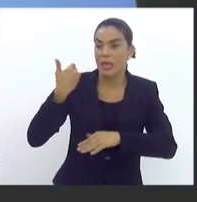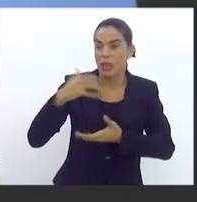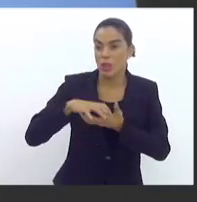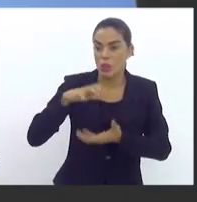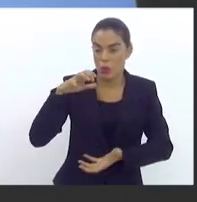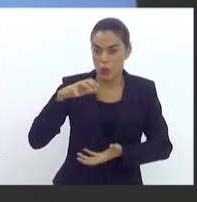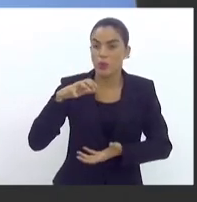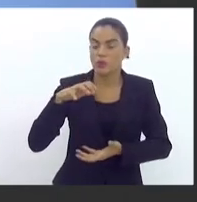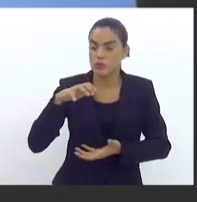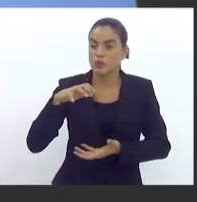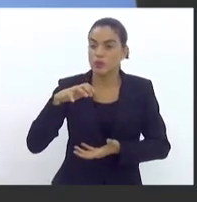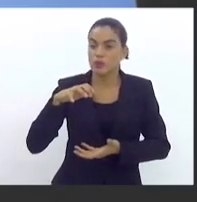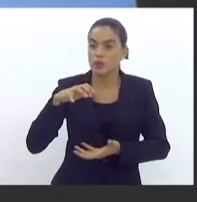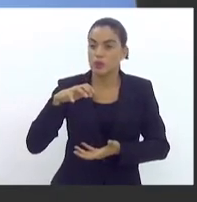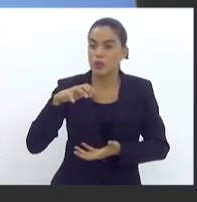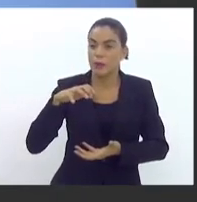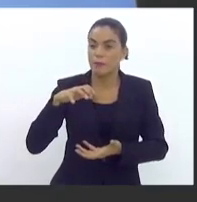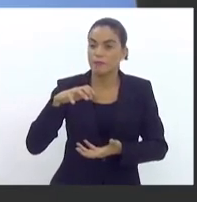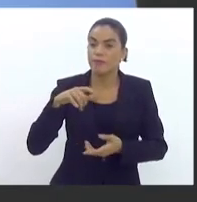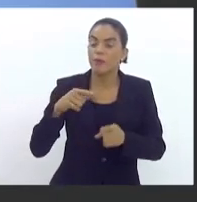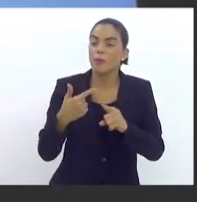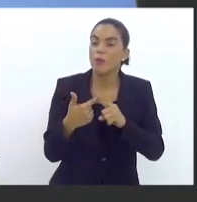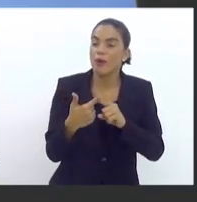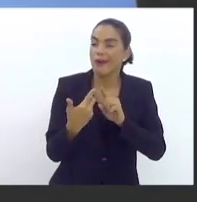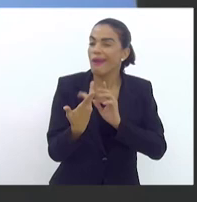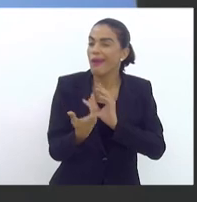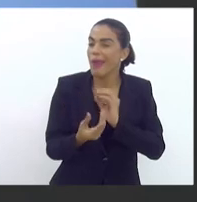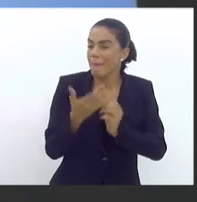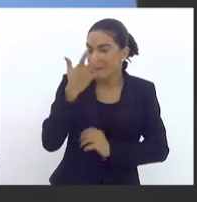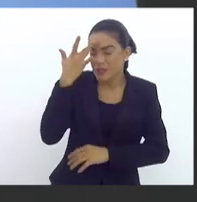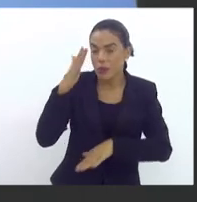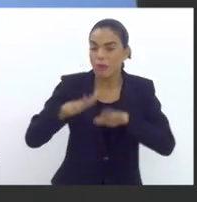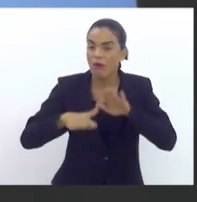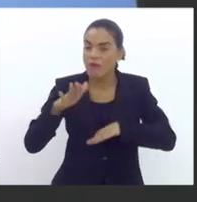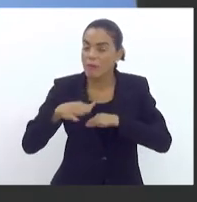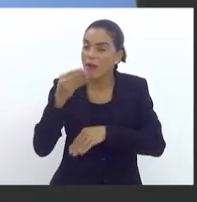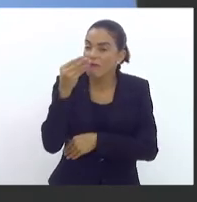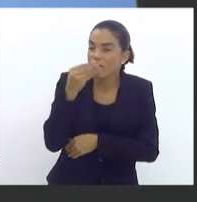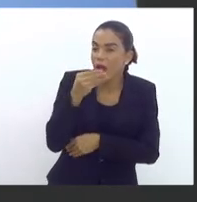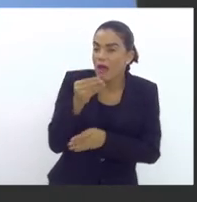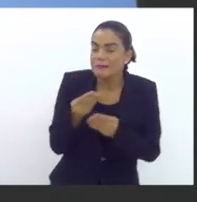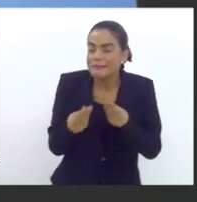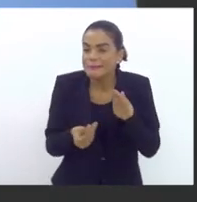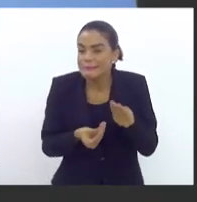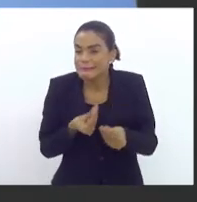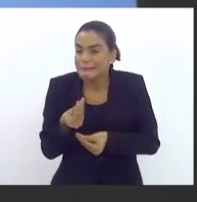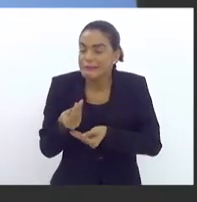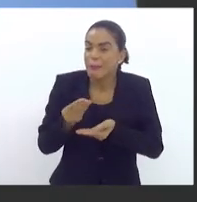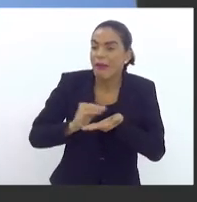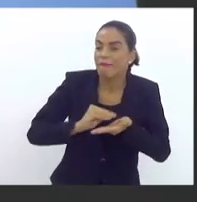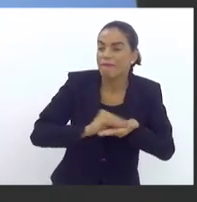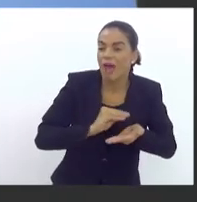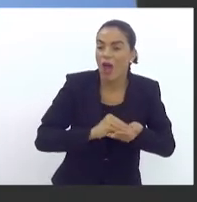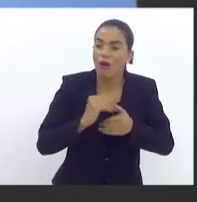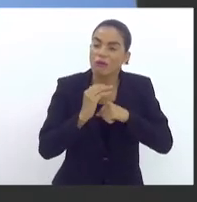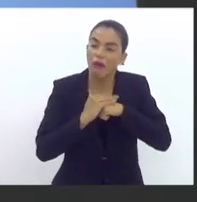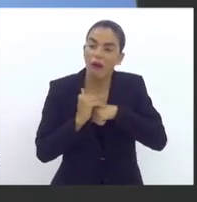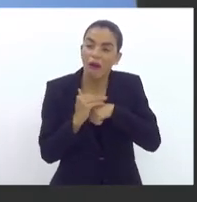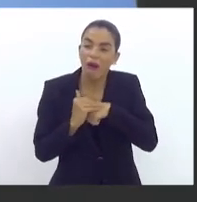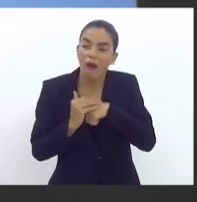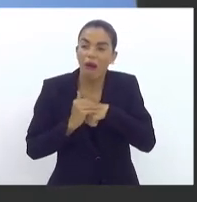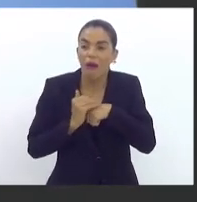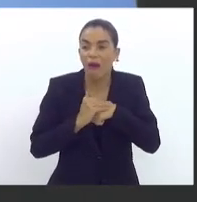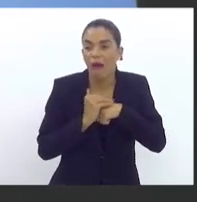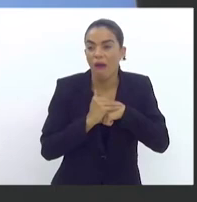sefarismo né porque em Regras São pessoas talvez mais frágeis né vulneráveis carentes E aí são mais